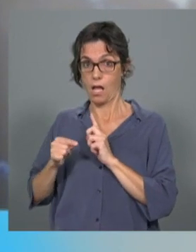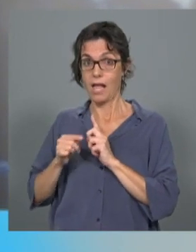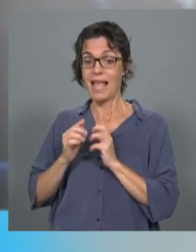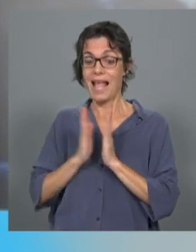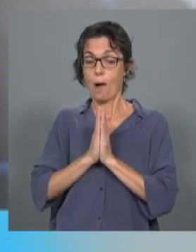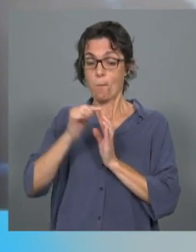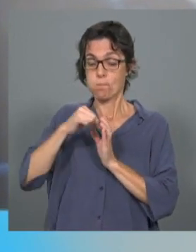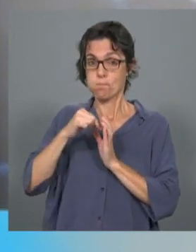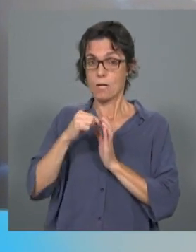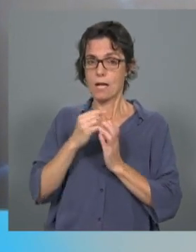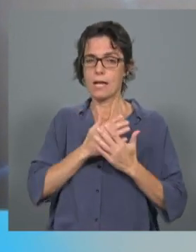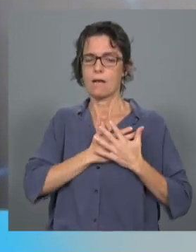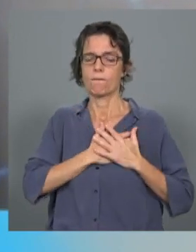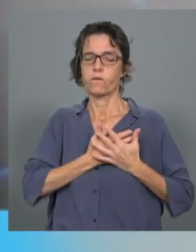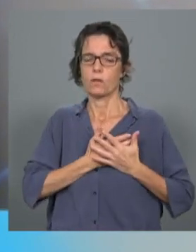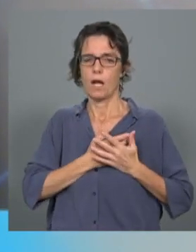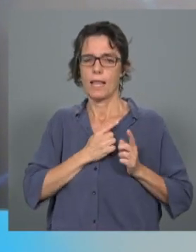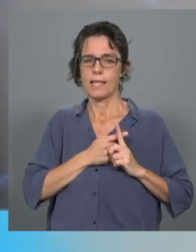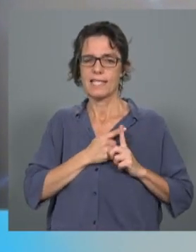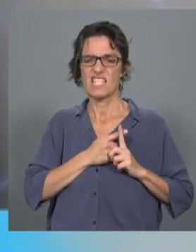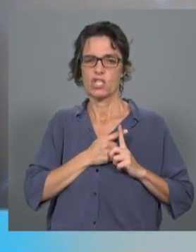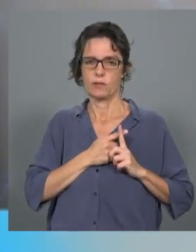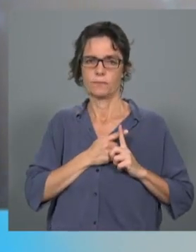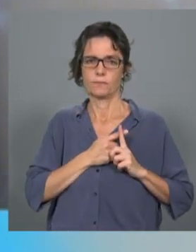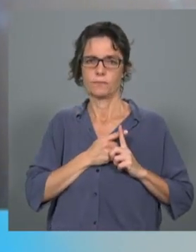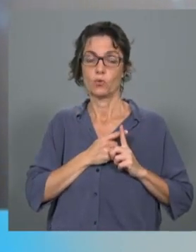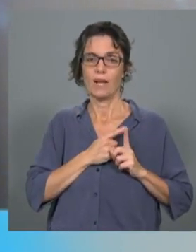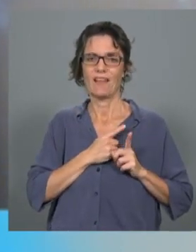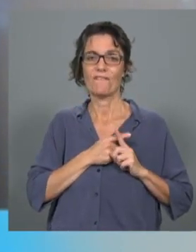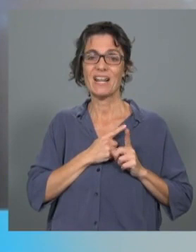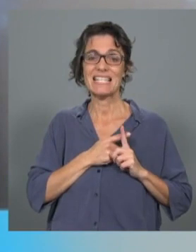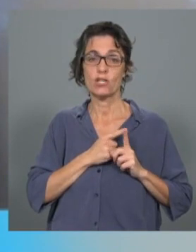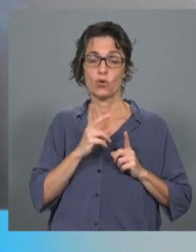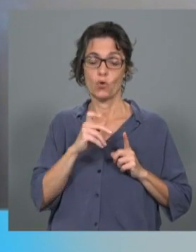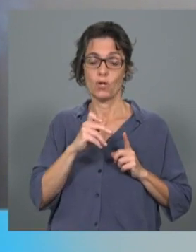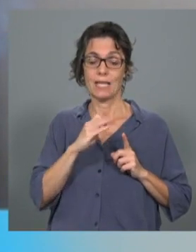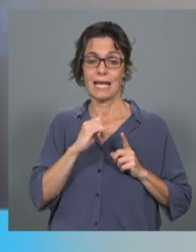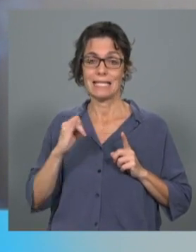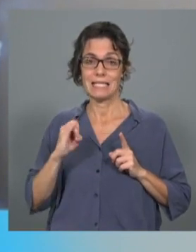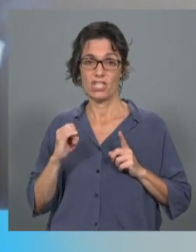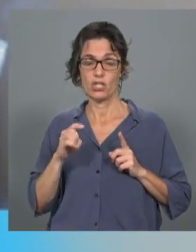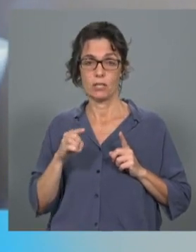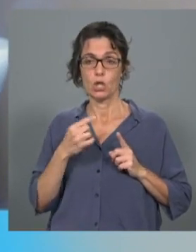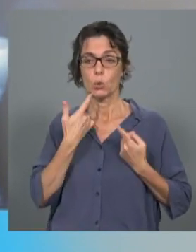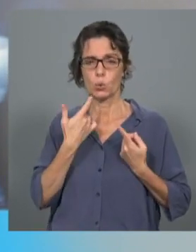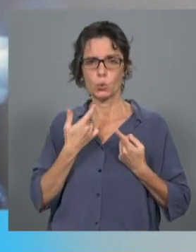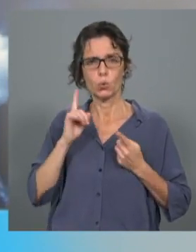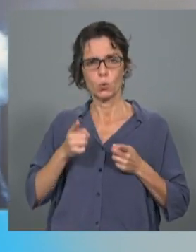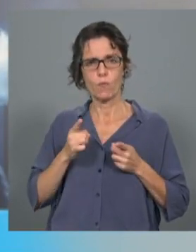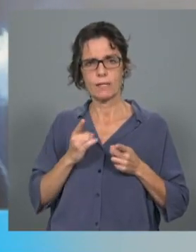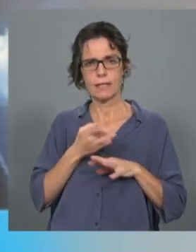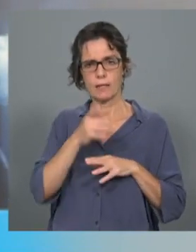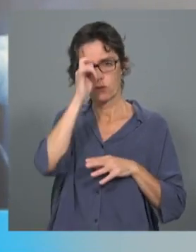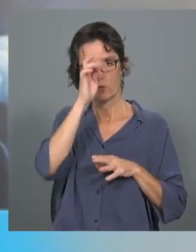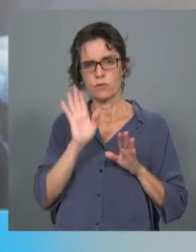espírito de Assis, de encontro, de respeito, tudo começa pelo respeito. Quando